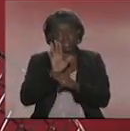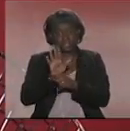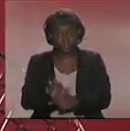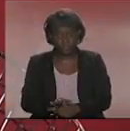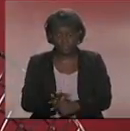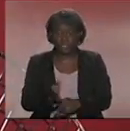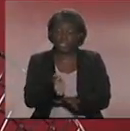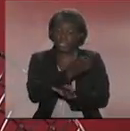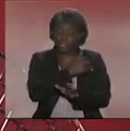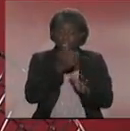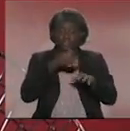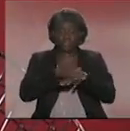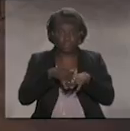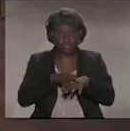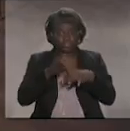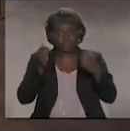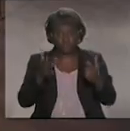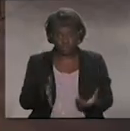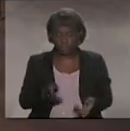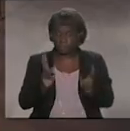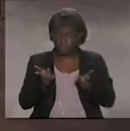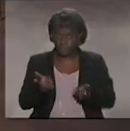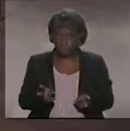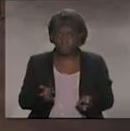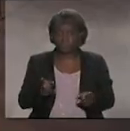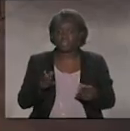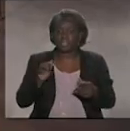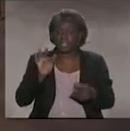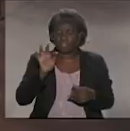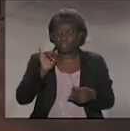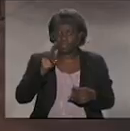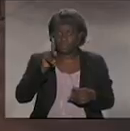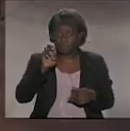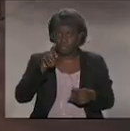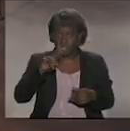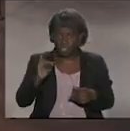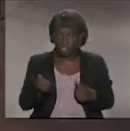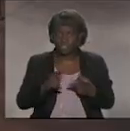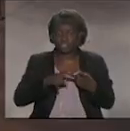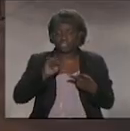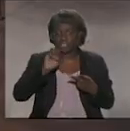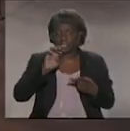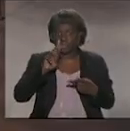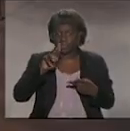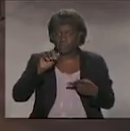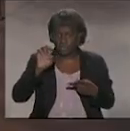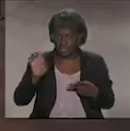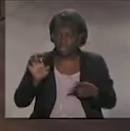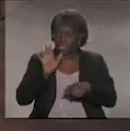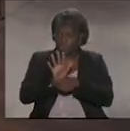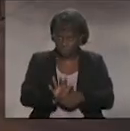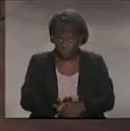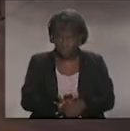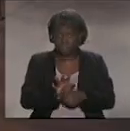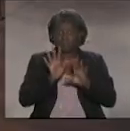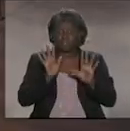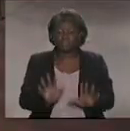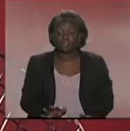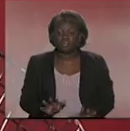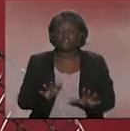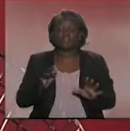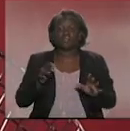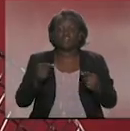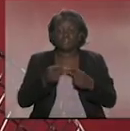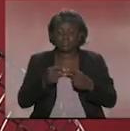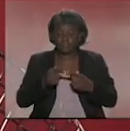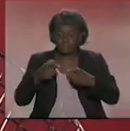legislação adequada. No bloco anterior nós falávamos exatamente disso, né, do papel da FIPERJ e do SEBRAE nesse processo. Agora, em